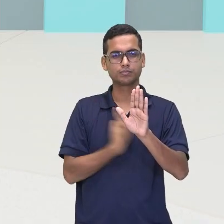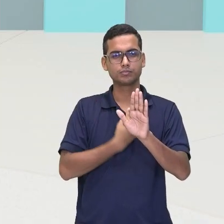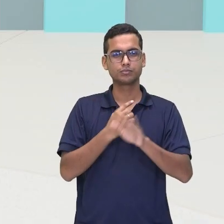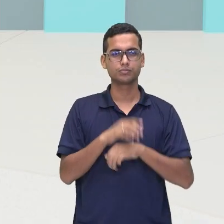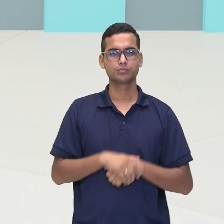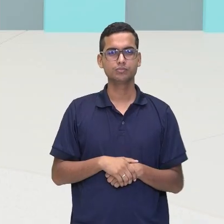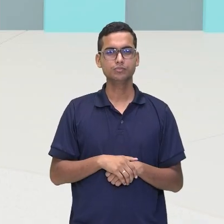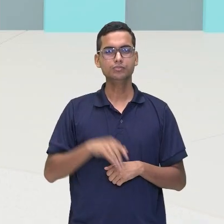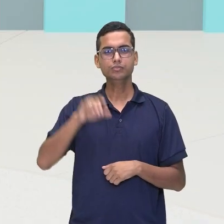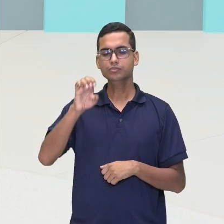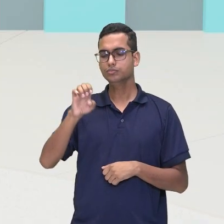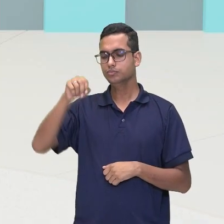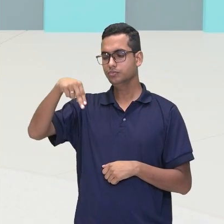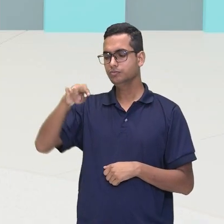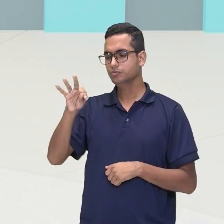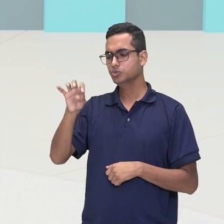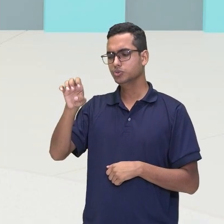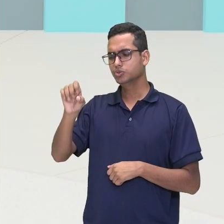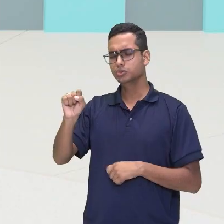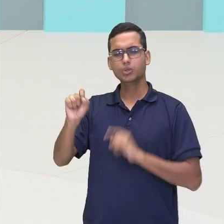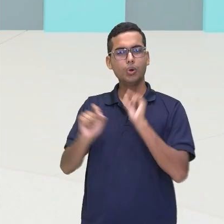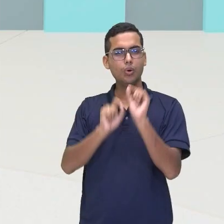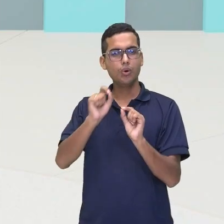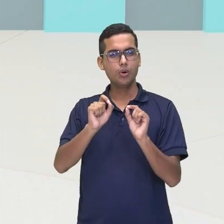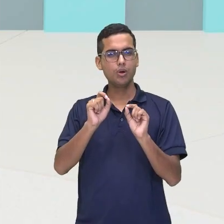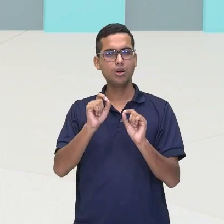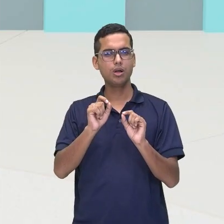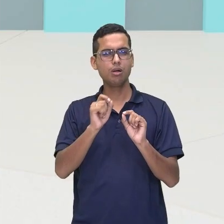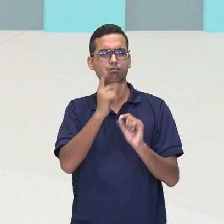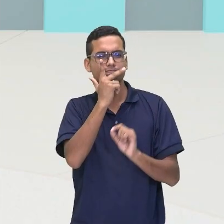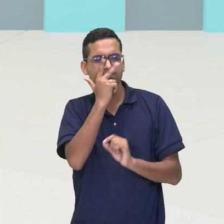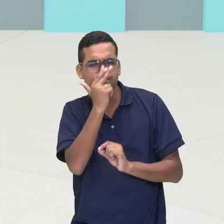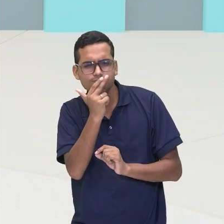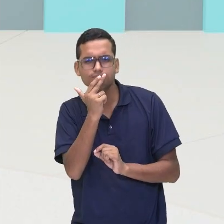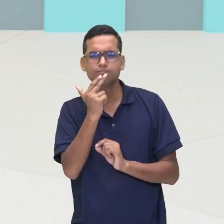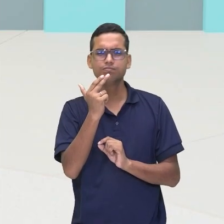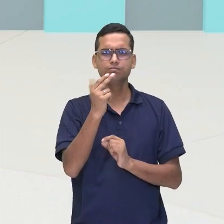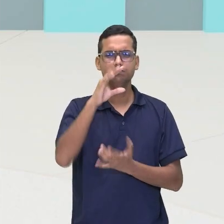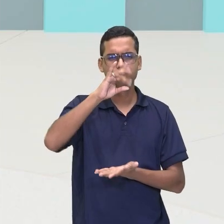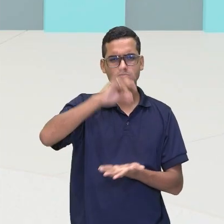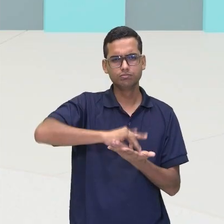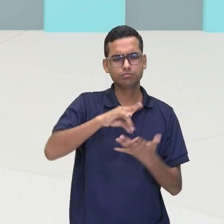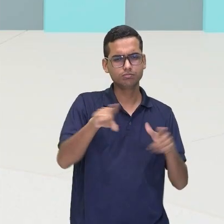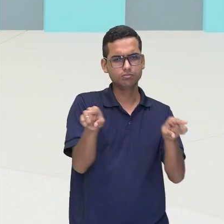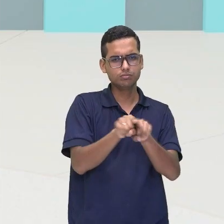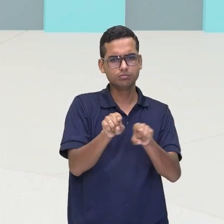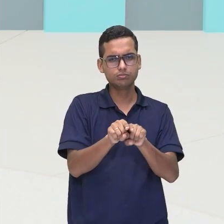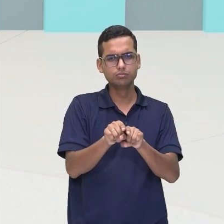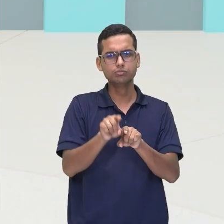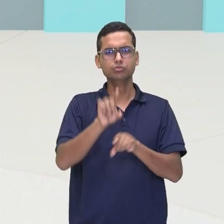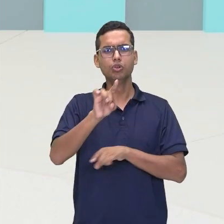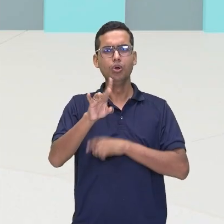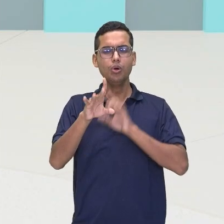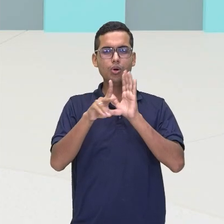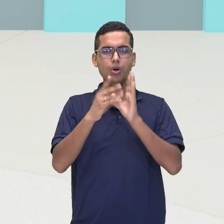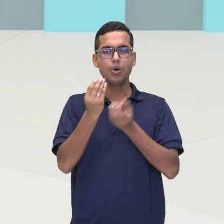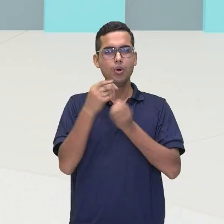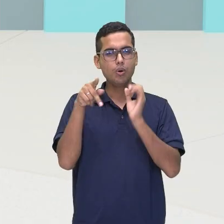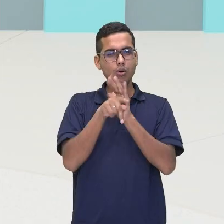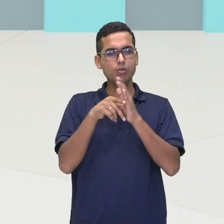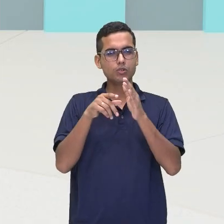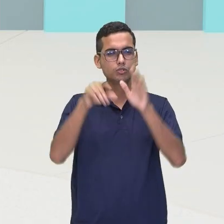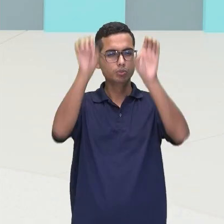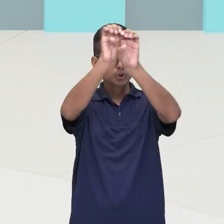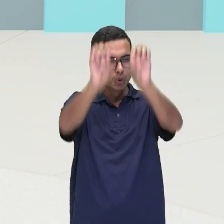ente, onde é o aparente. Aquilo que comporta algo, a casca, aquilo que eu estava falando, da